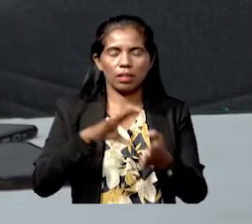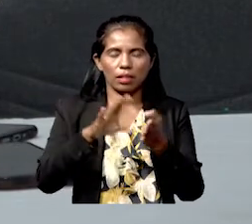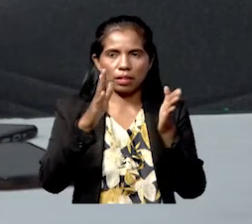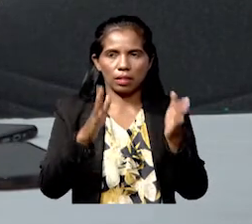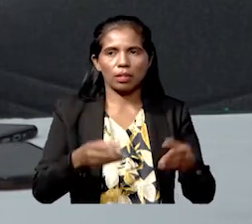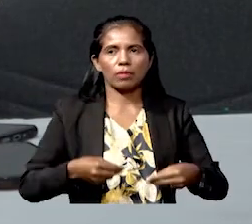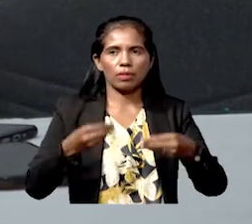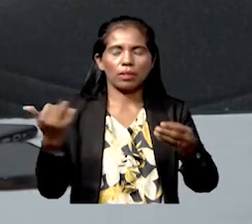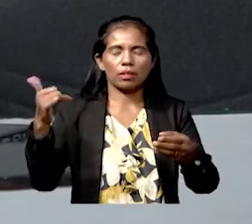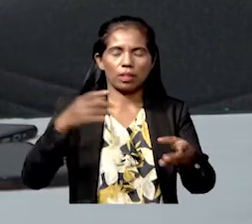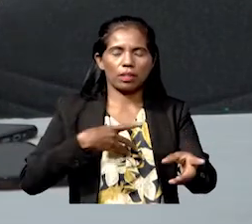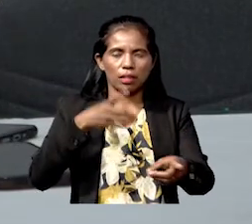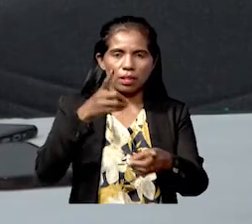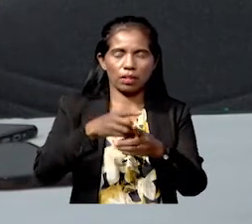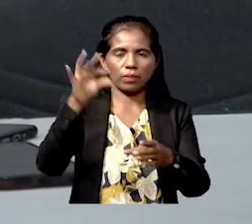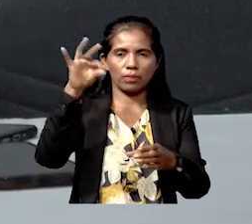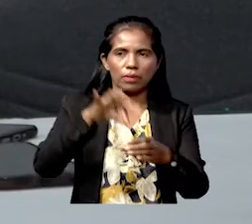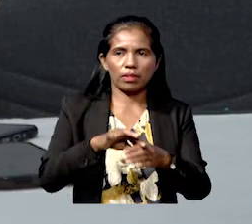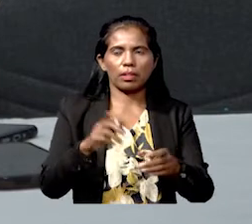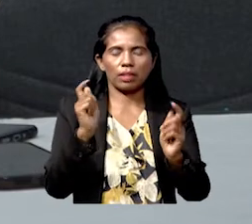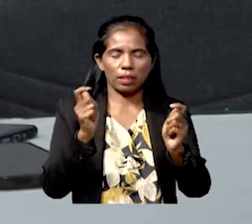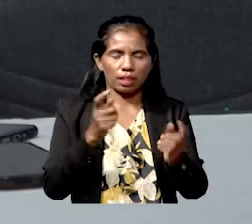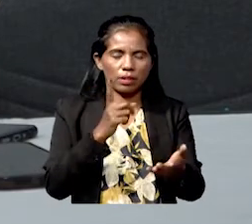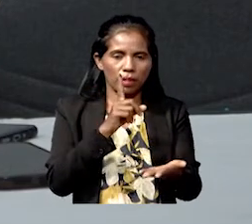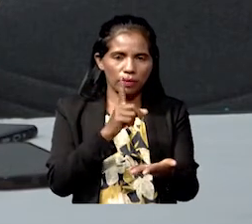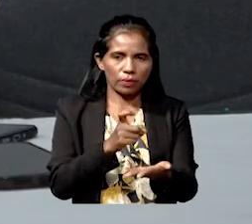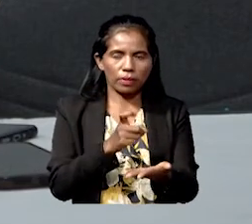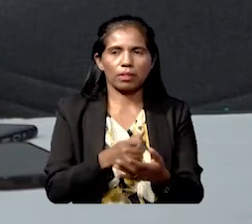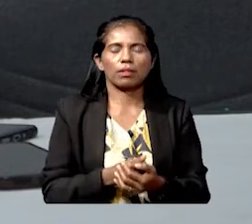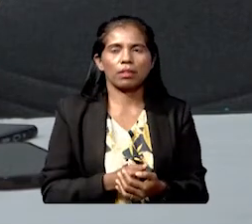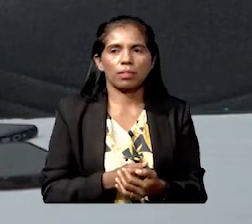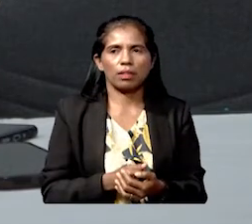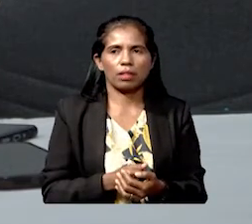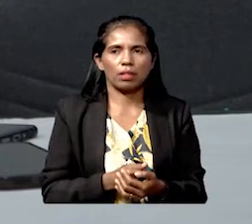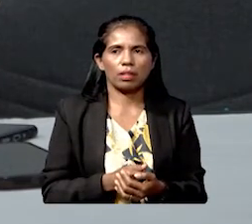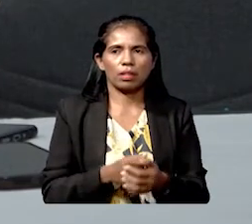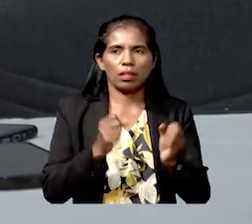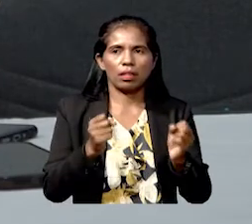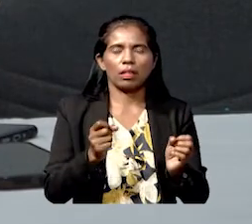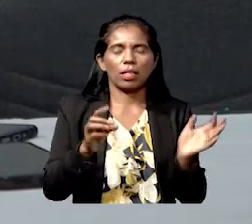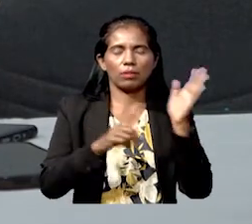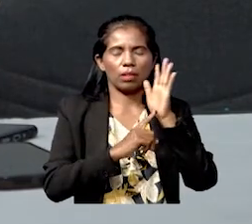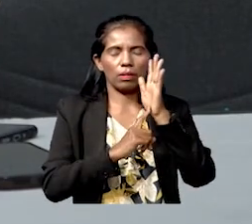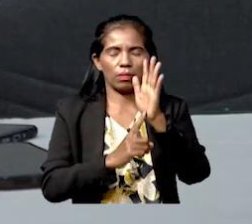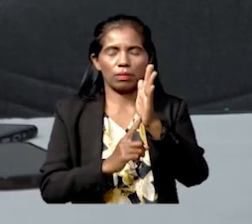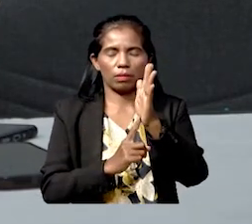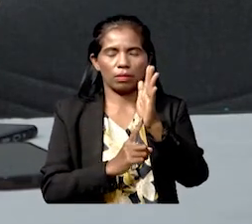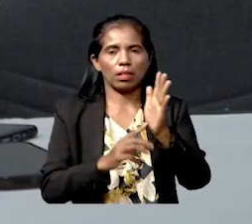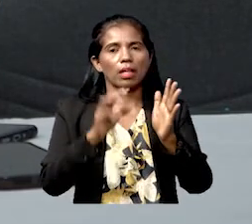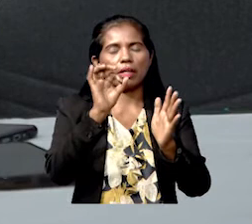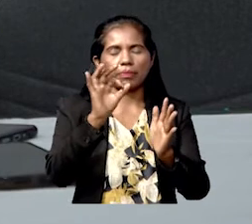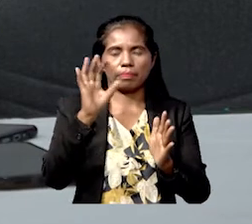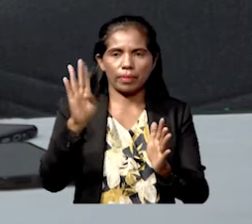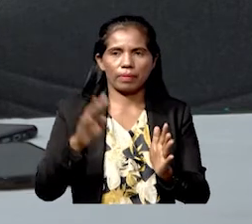exerce ter sira direito de voto né tenta tu sai linha escola né e parece a tu halo publicação ia media social sira balu.